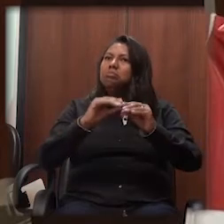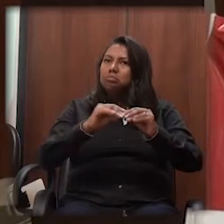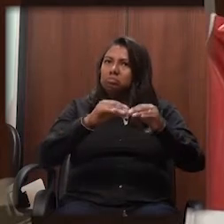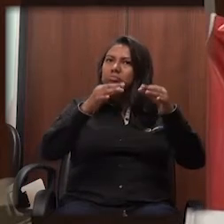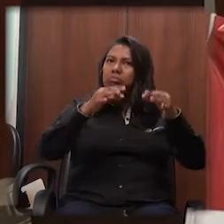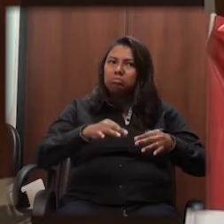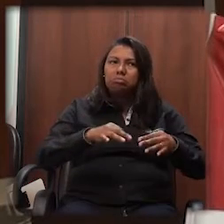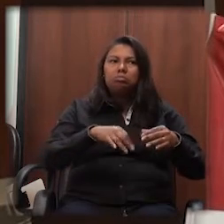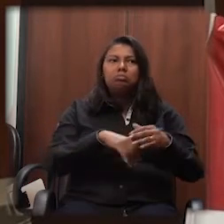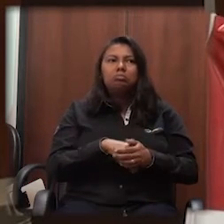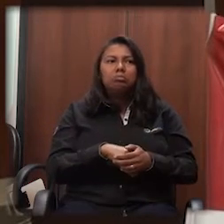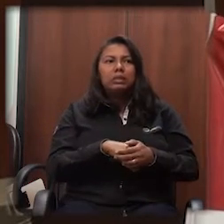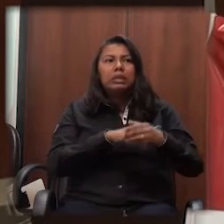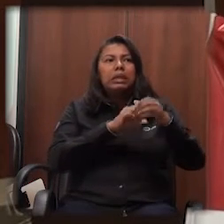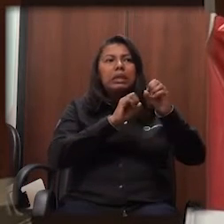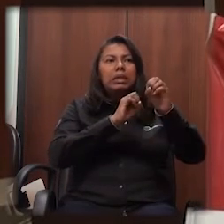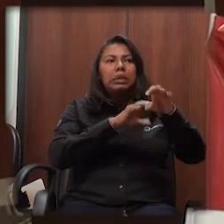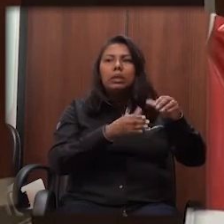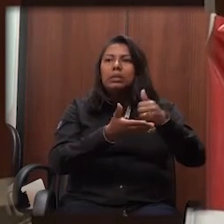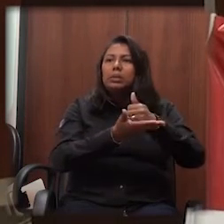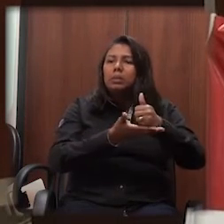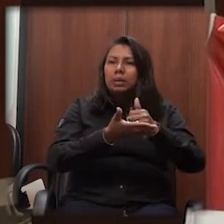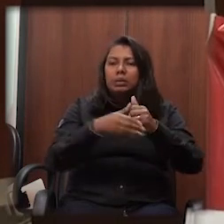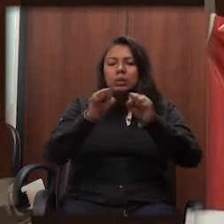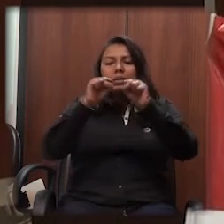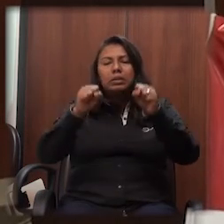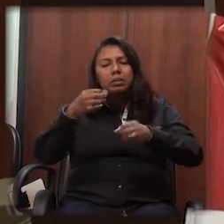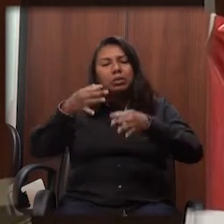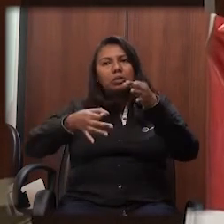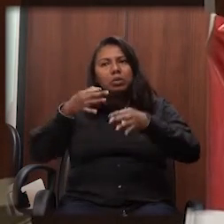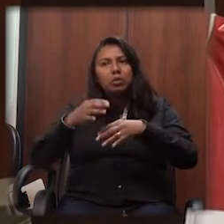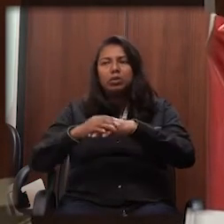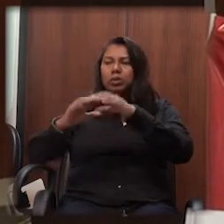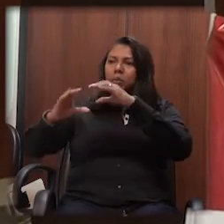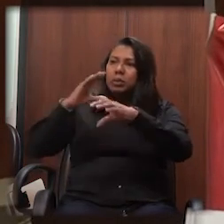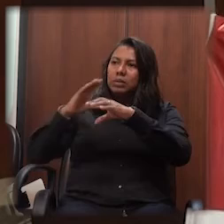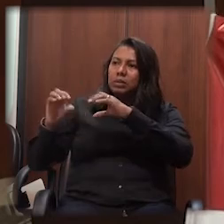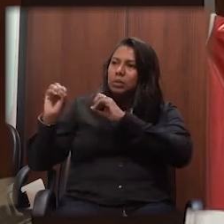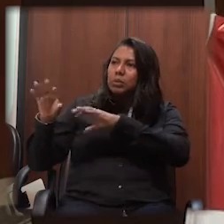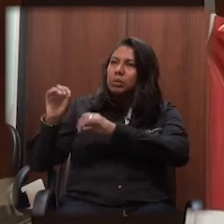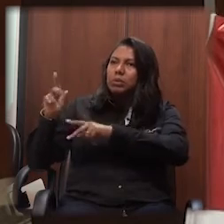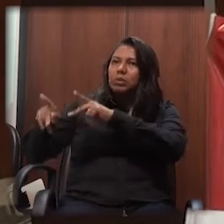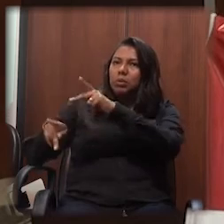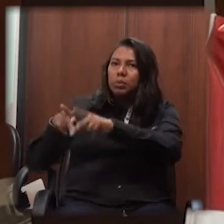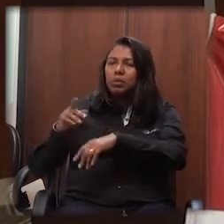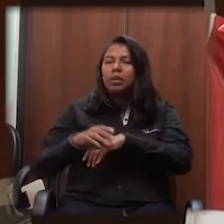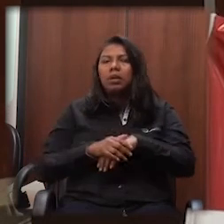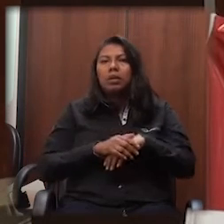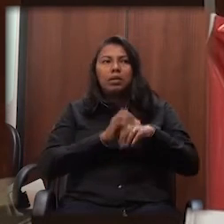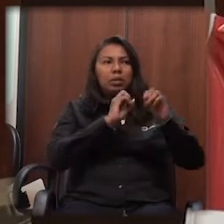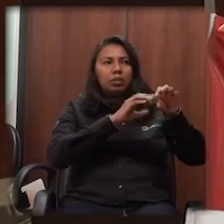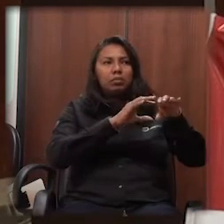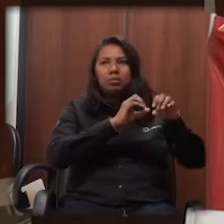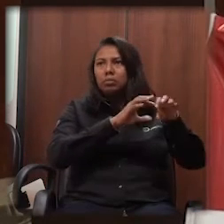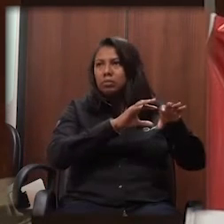Educação básica, sistema de justiça, educomunicação, educação popular e educação superior,